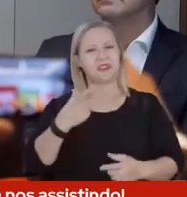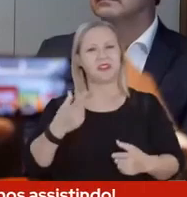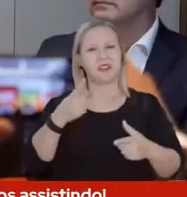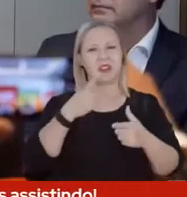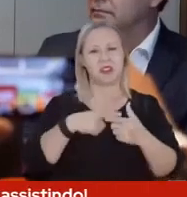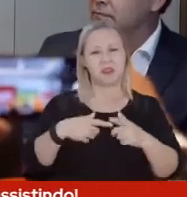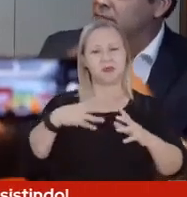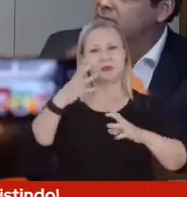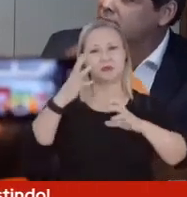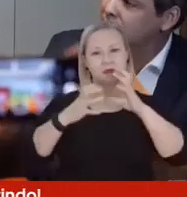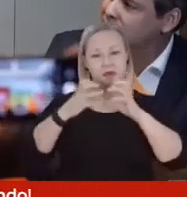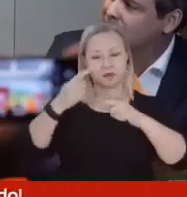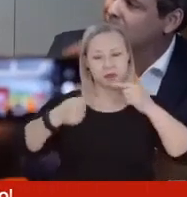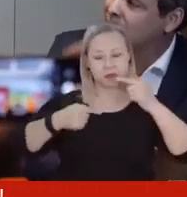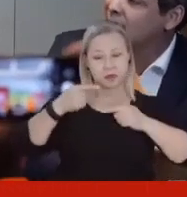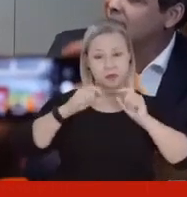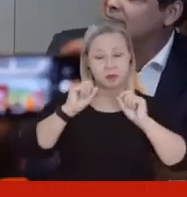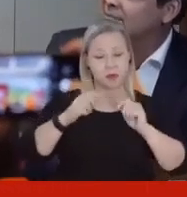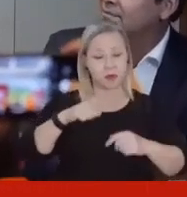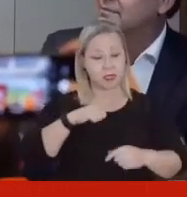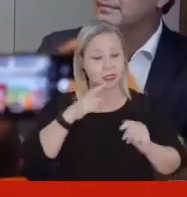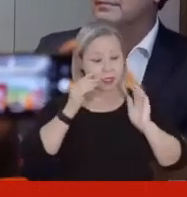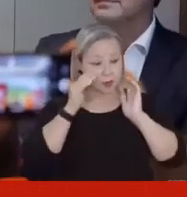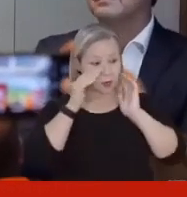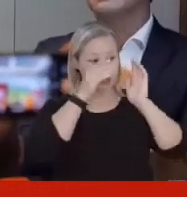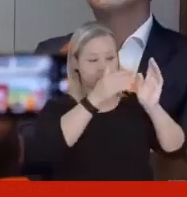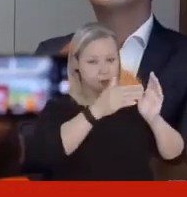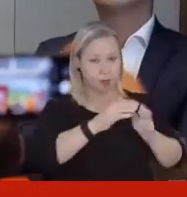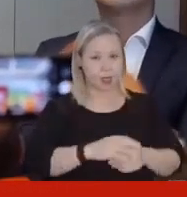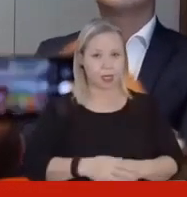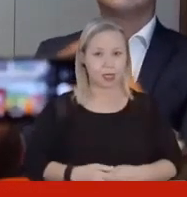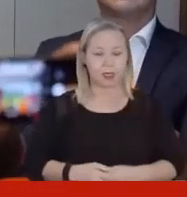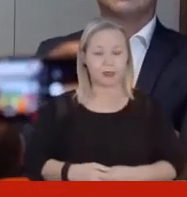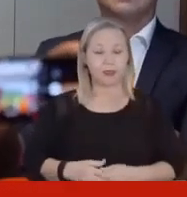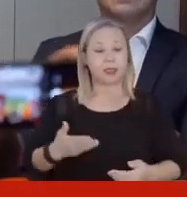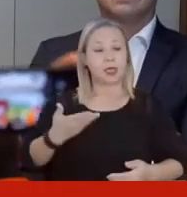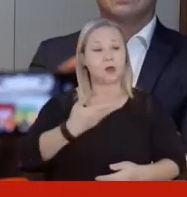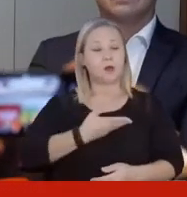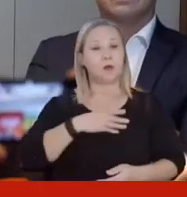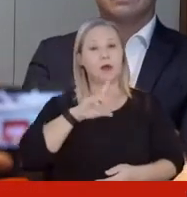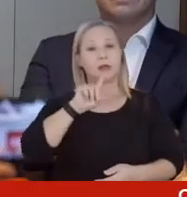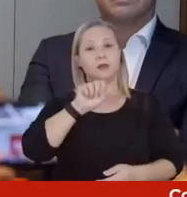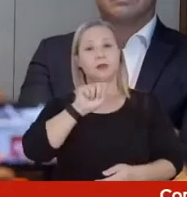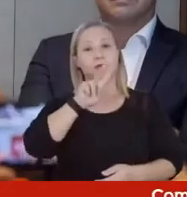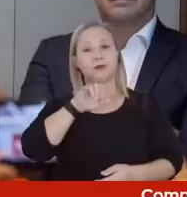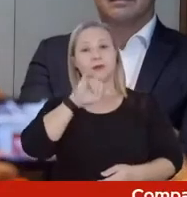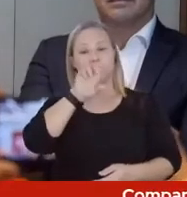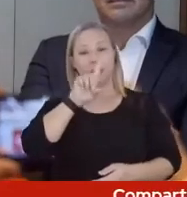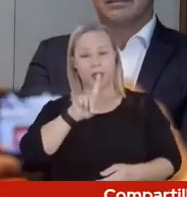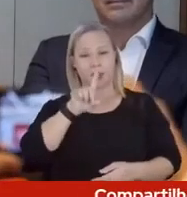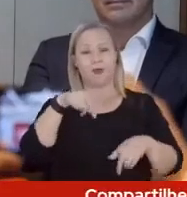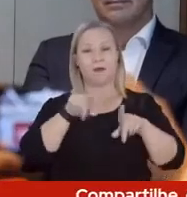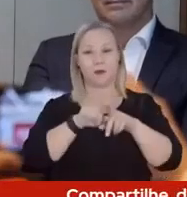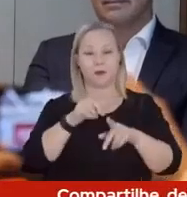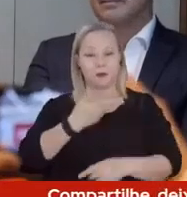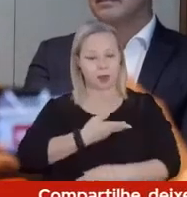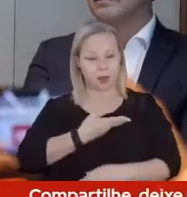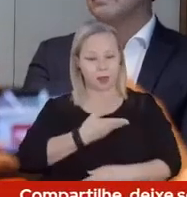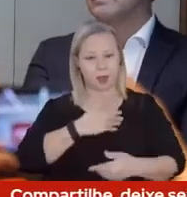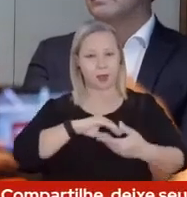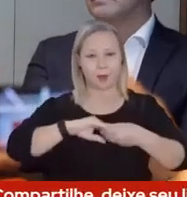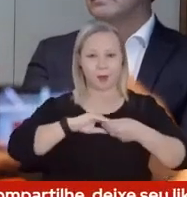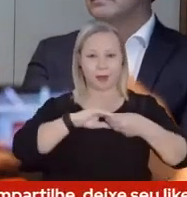diretor? O meu companheiro David Barcelar, a quem eu tive a honra